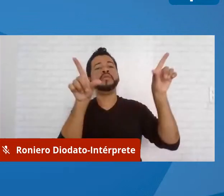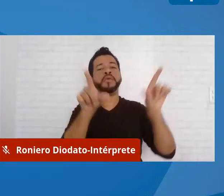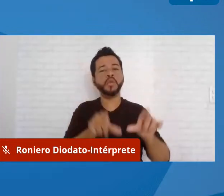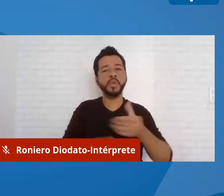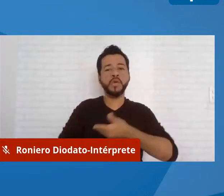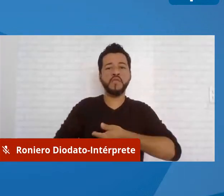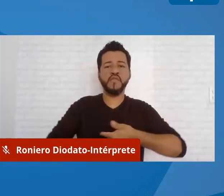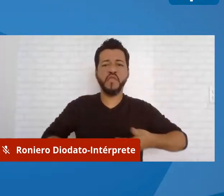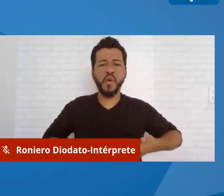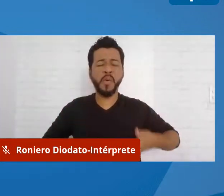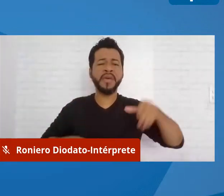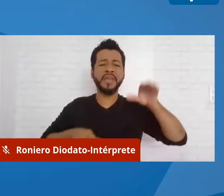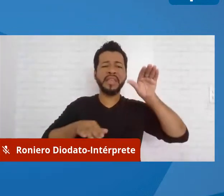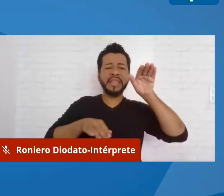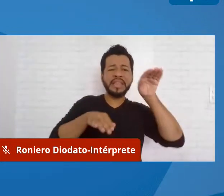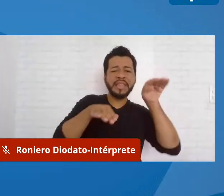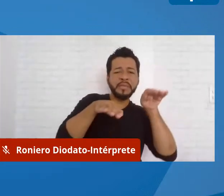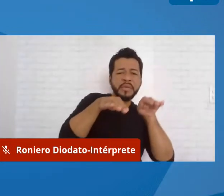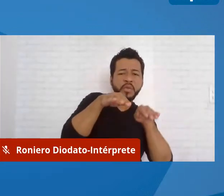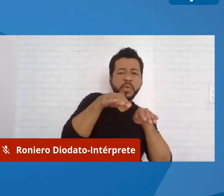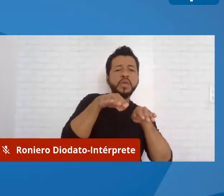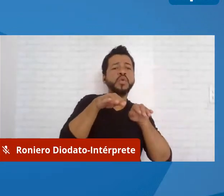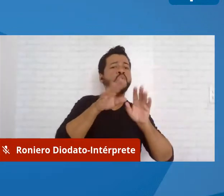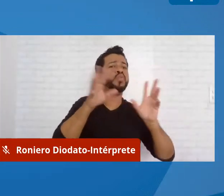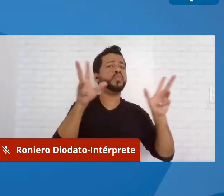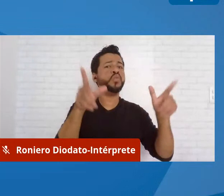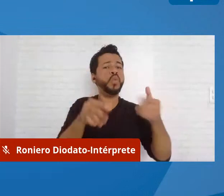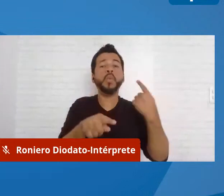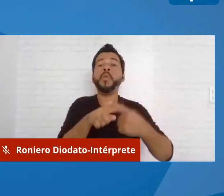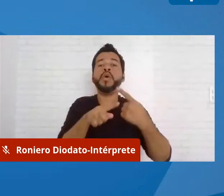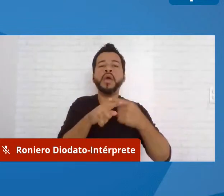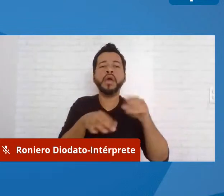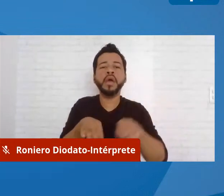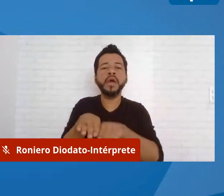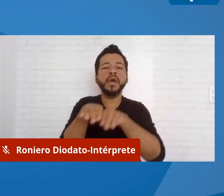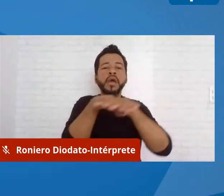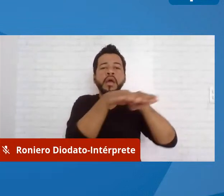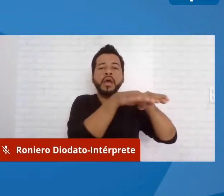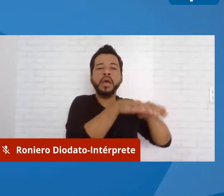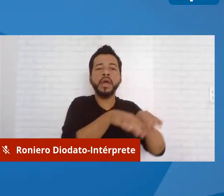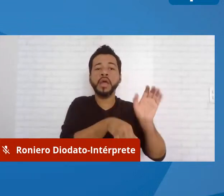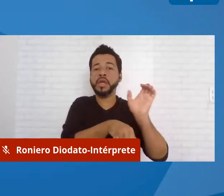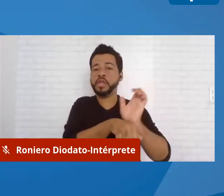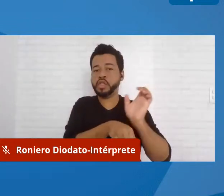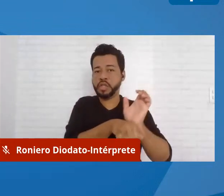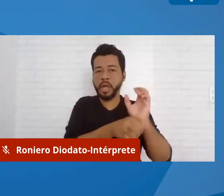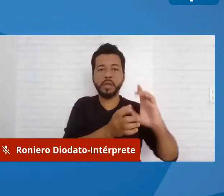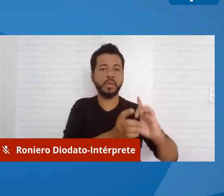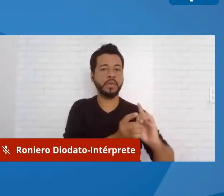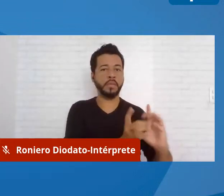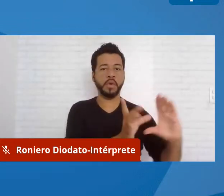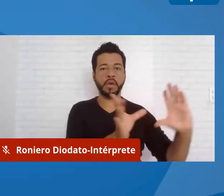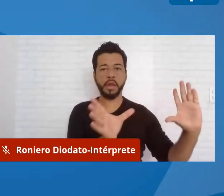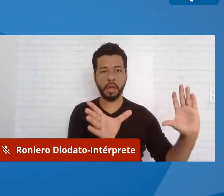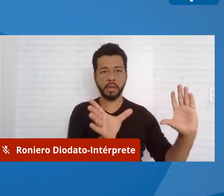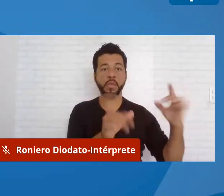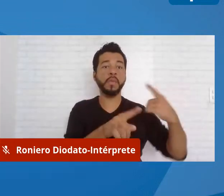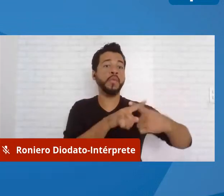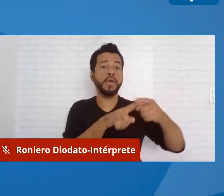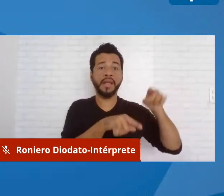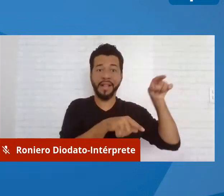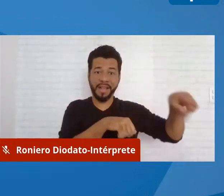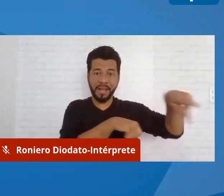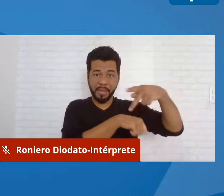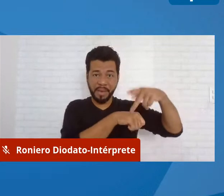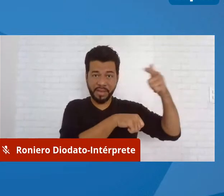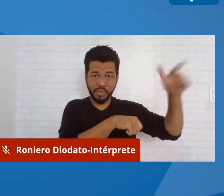com um papel determinante do Estado, um Estado democratizado, um Estado que não atendia exclusivamente aos setores empresariais, mas